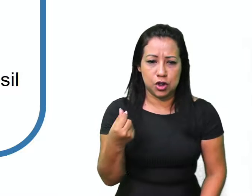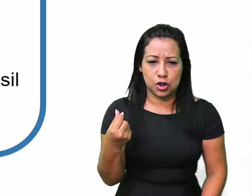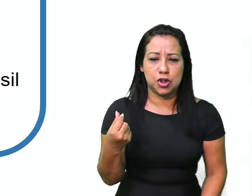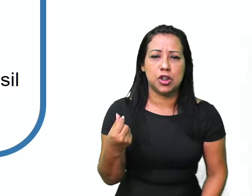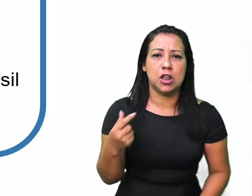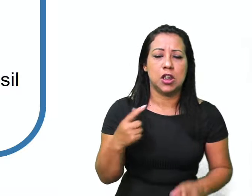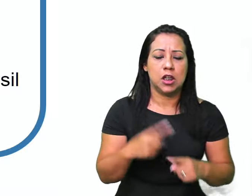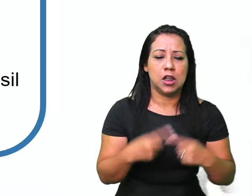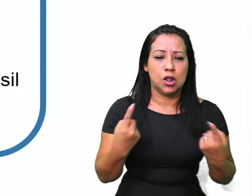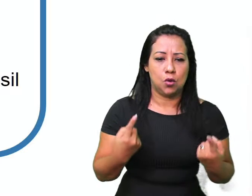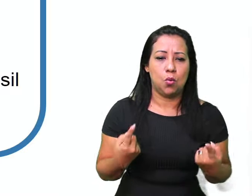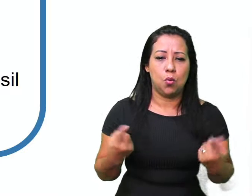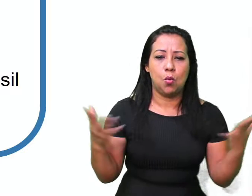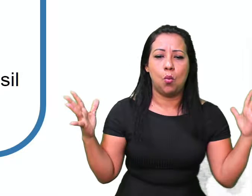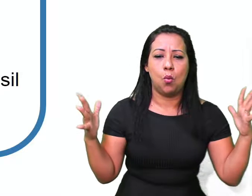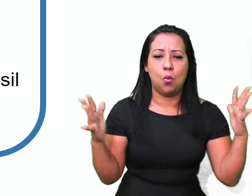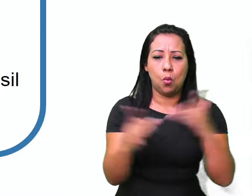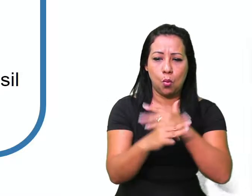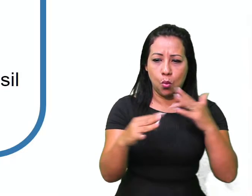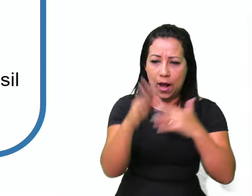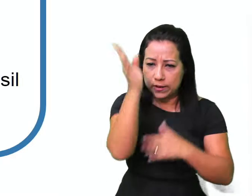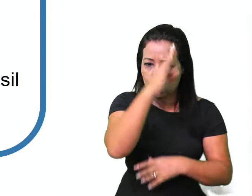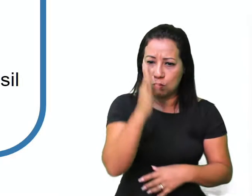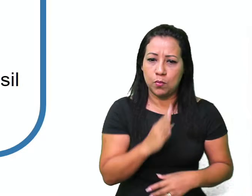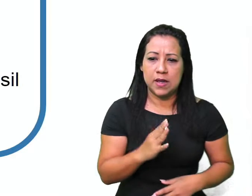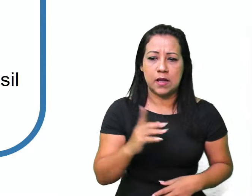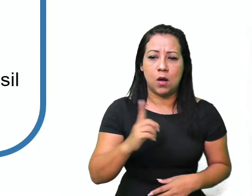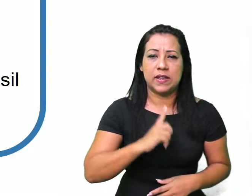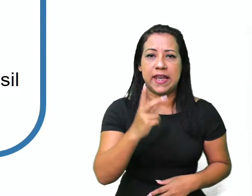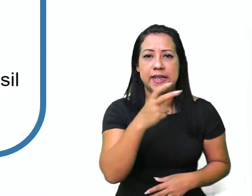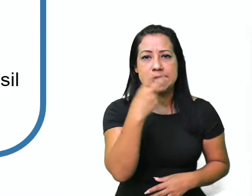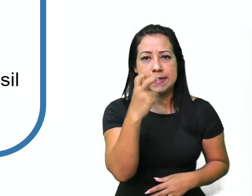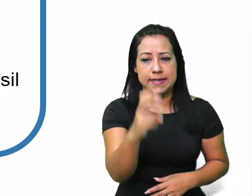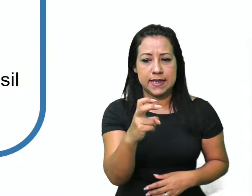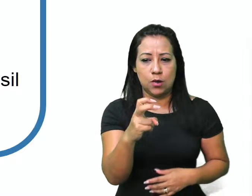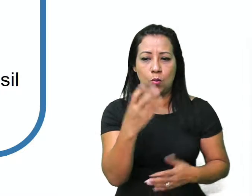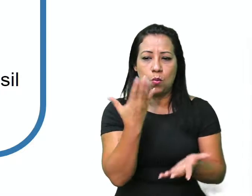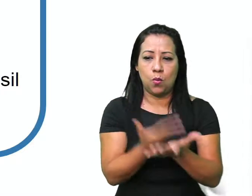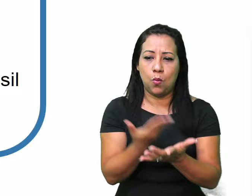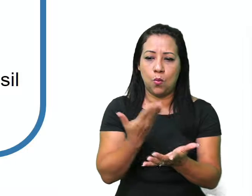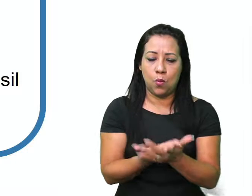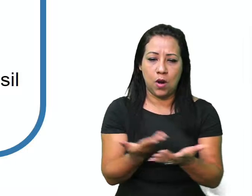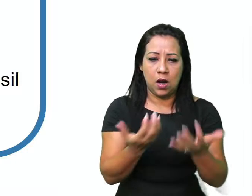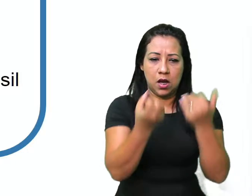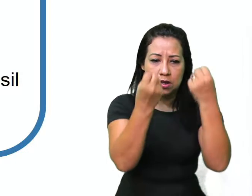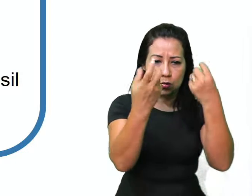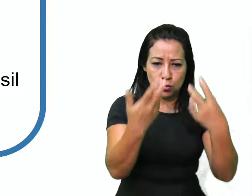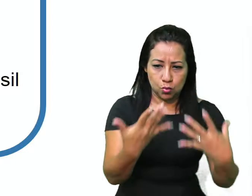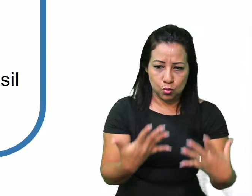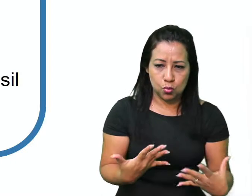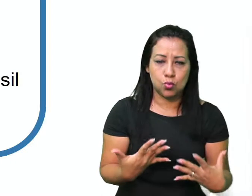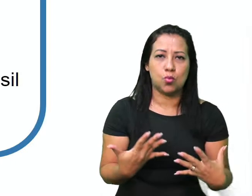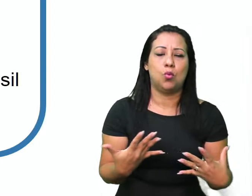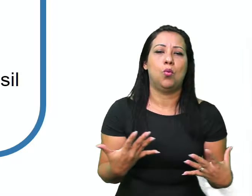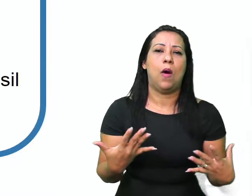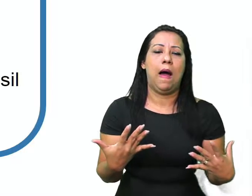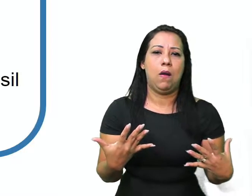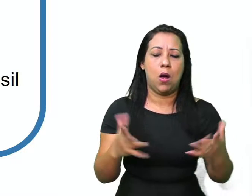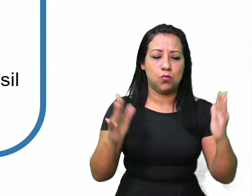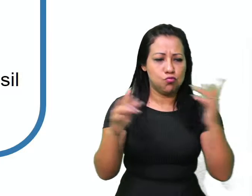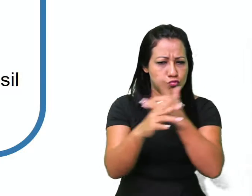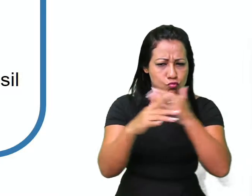de urbanização, ok? Pode ficar tranquilo, que nós iremos falar bastante. Preferência,